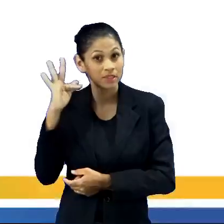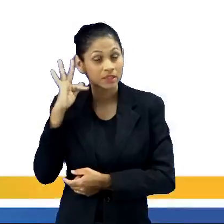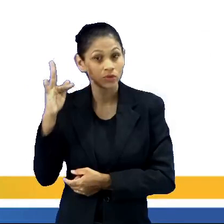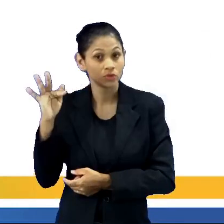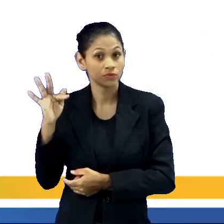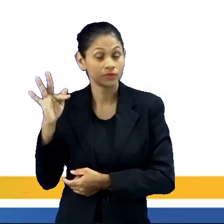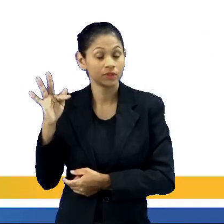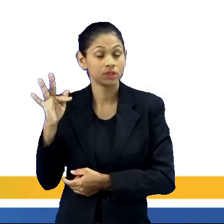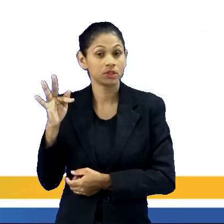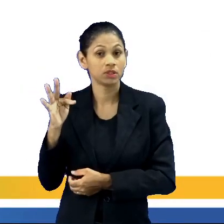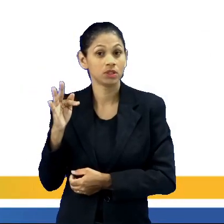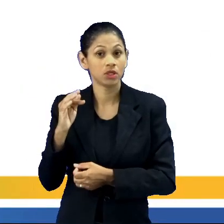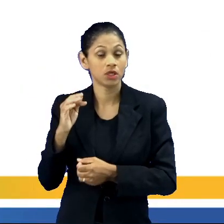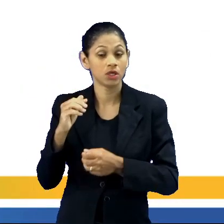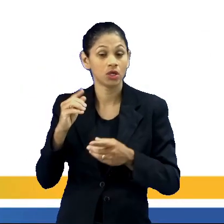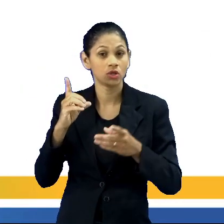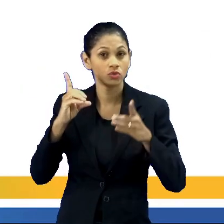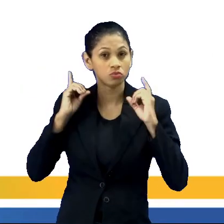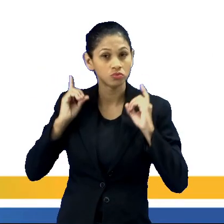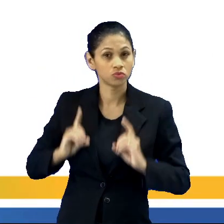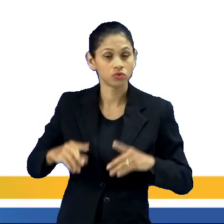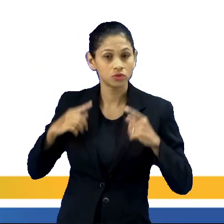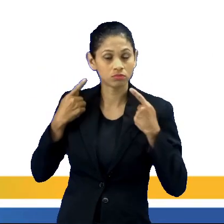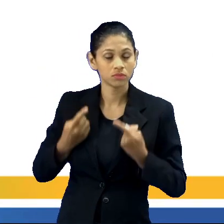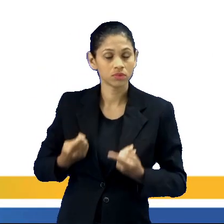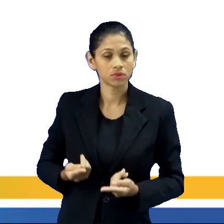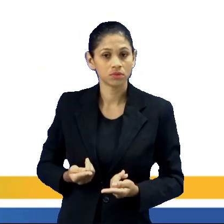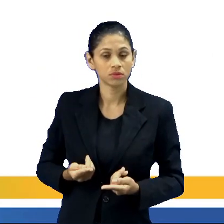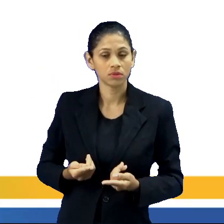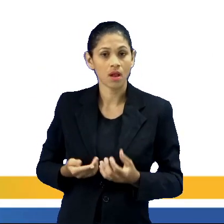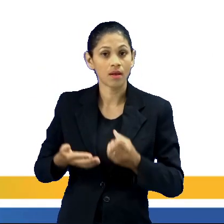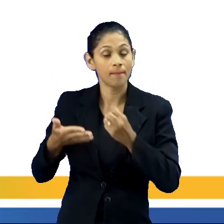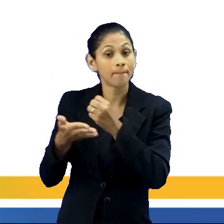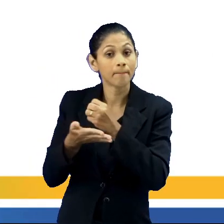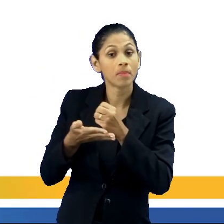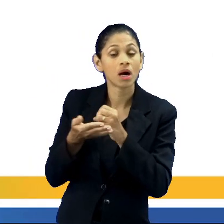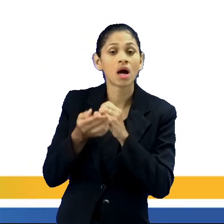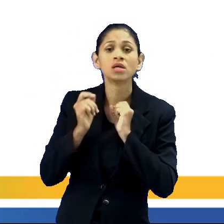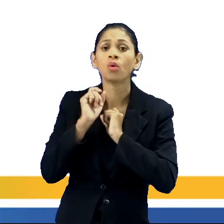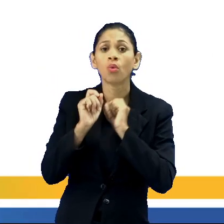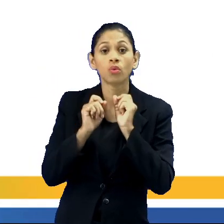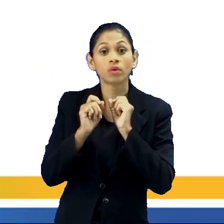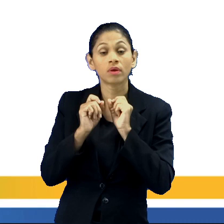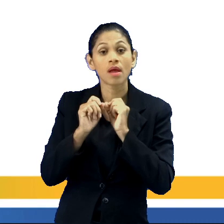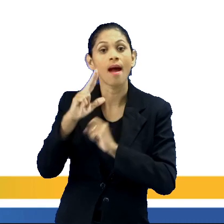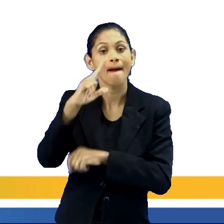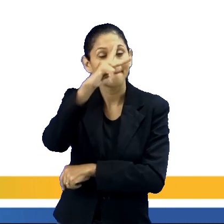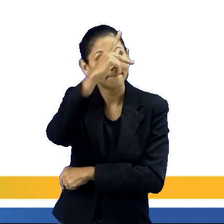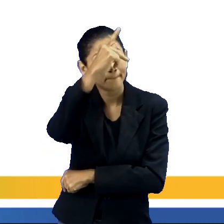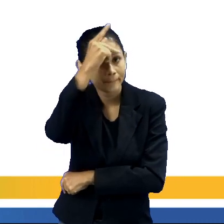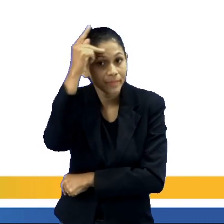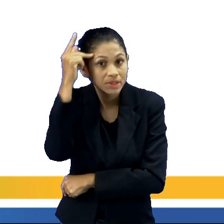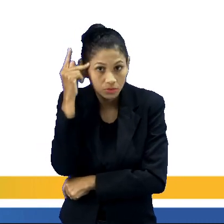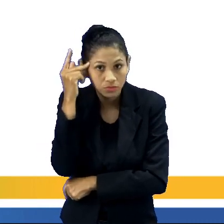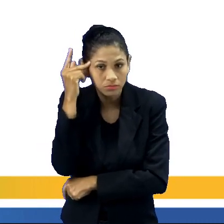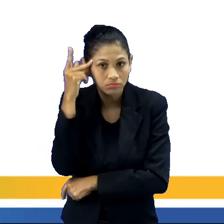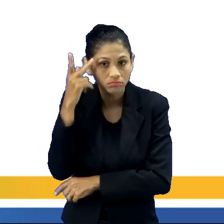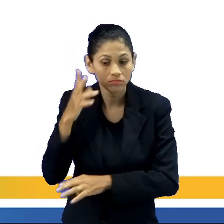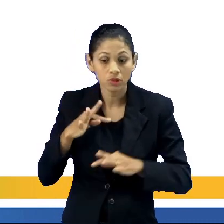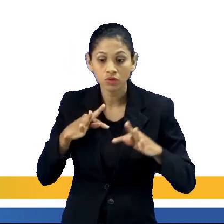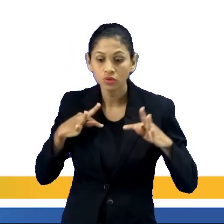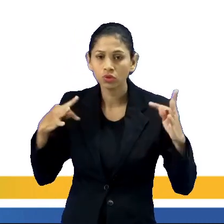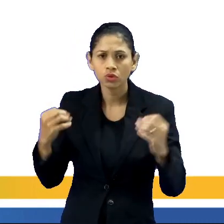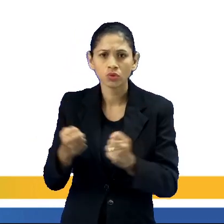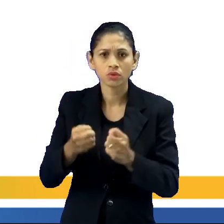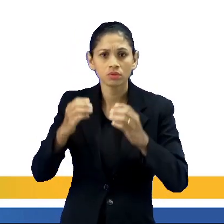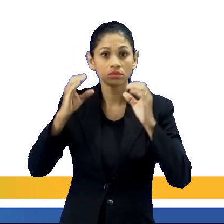justamente o quê? A questão da pessoa, todo ser humano, independente da